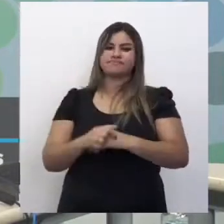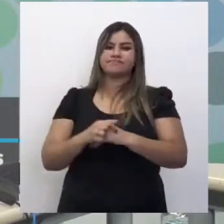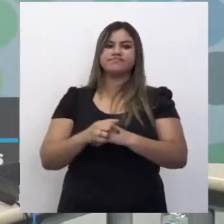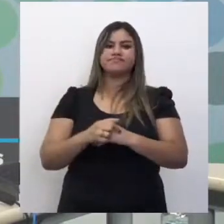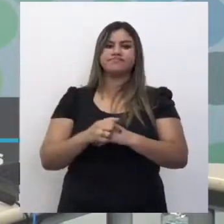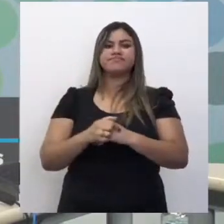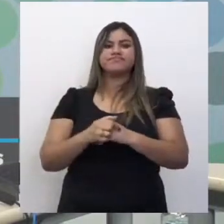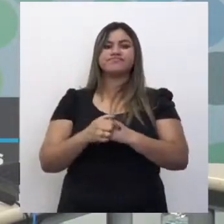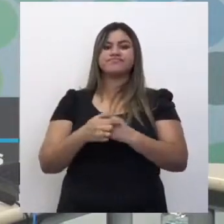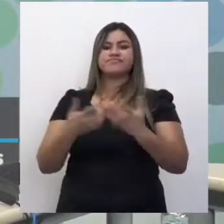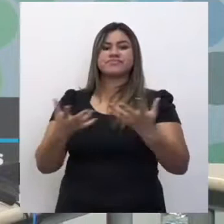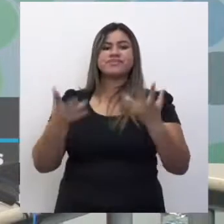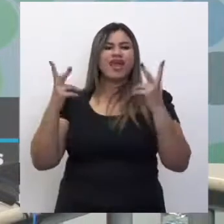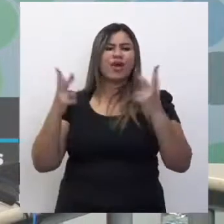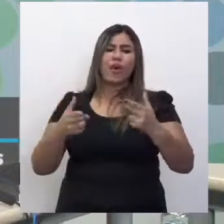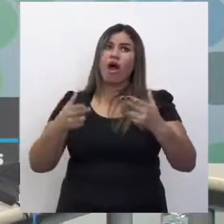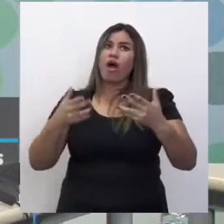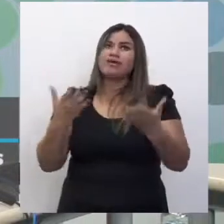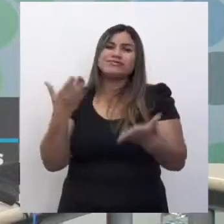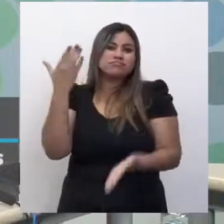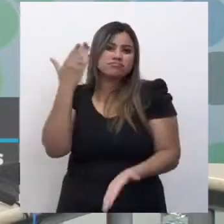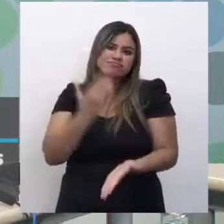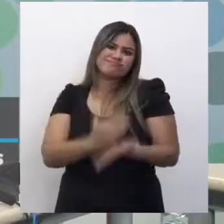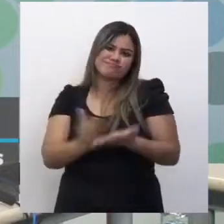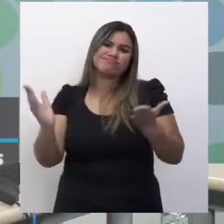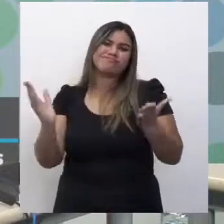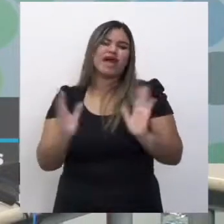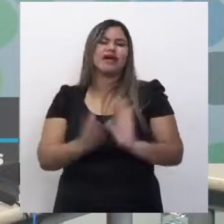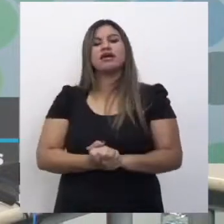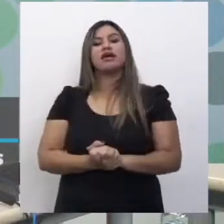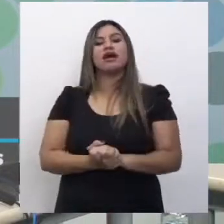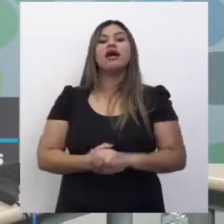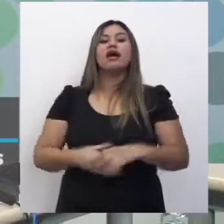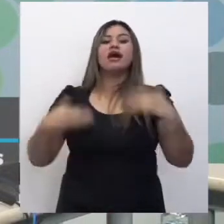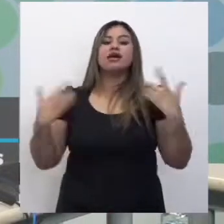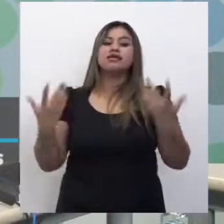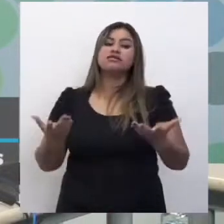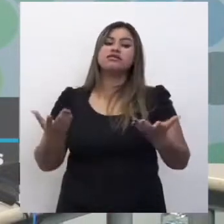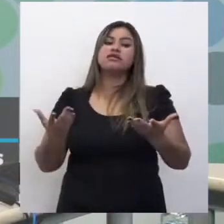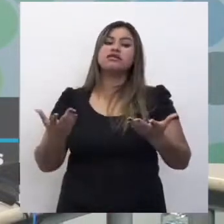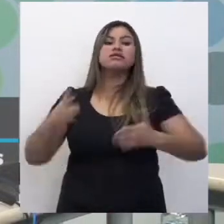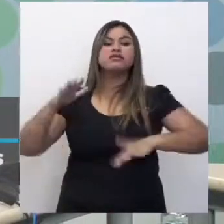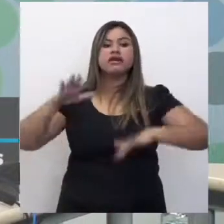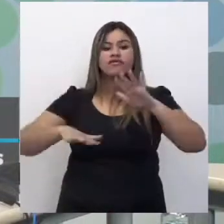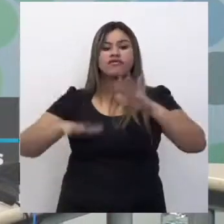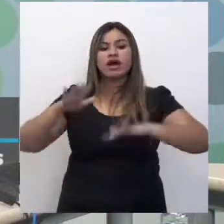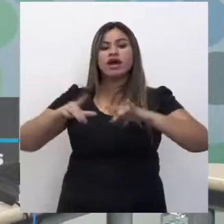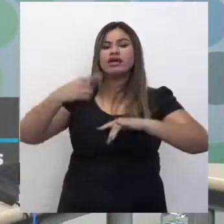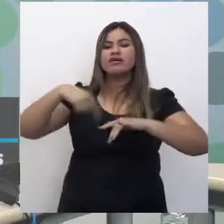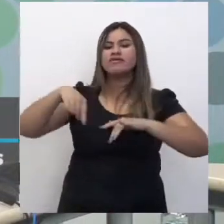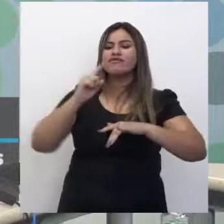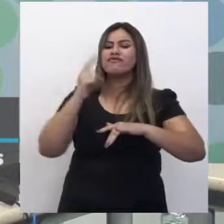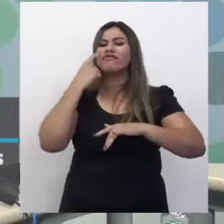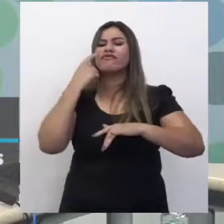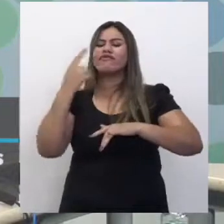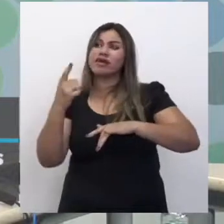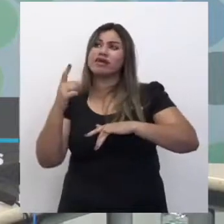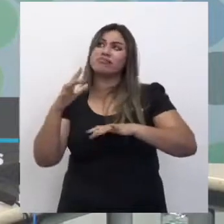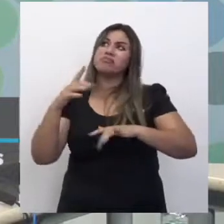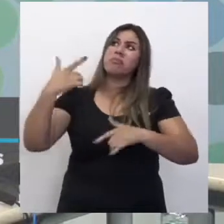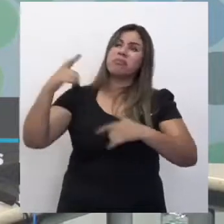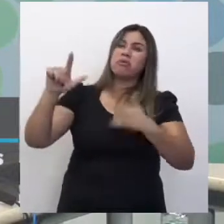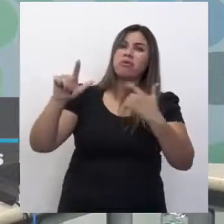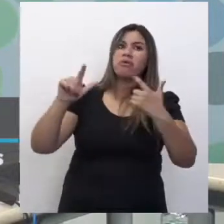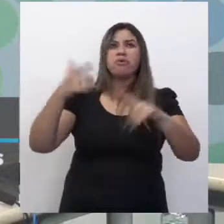naquele momento. É como se eles fossem ali os pioneiros do absolutismo. Embora, pontualmente, ali a gente vê um sinal ou outro em